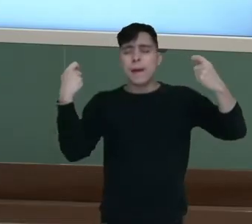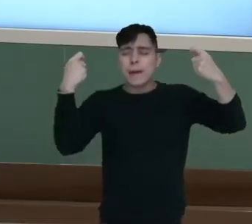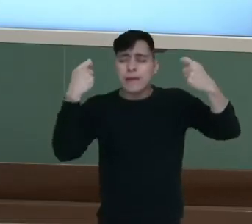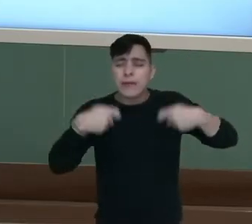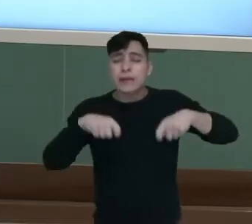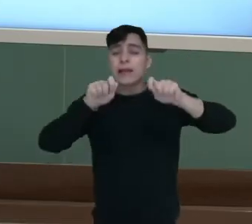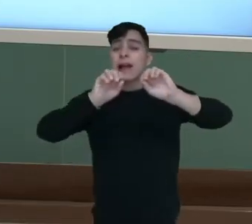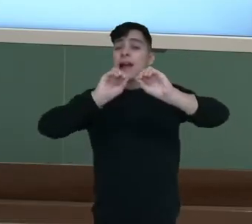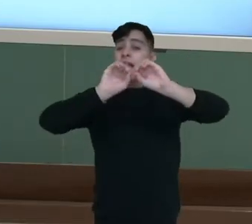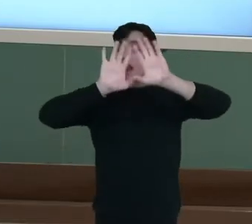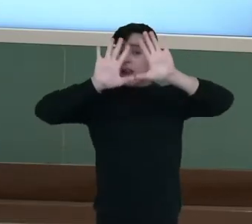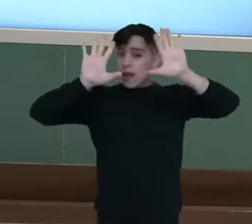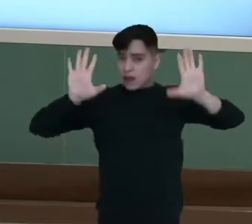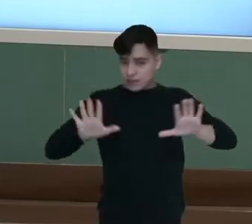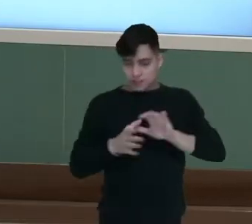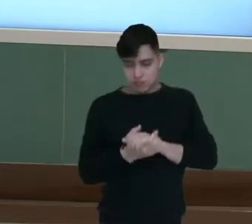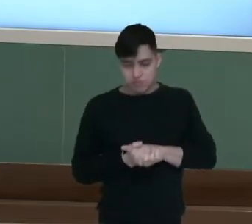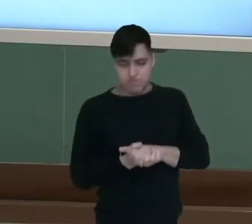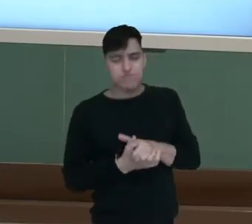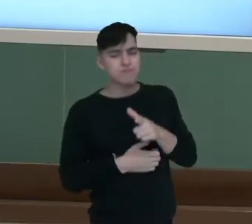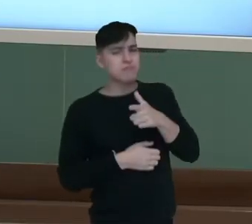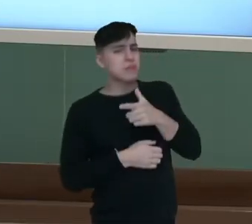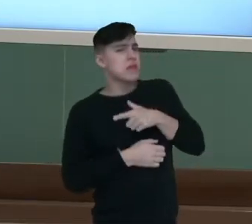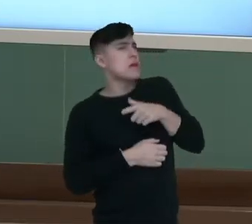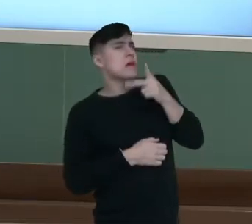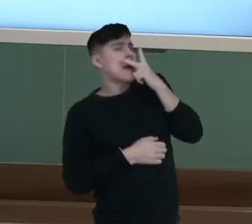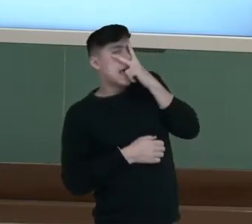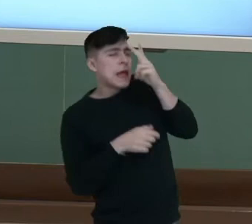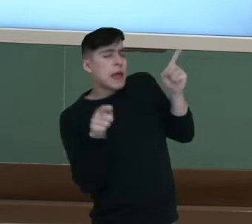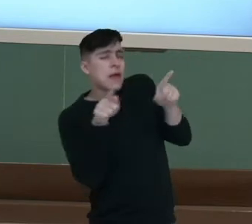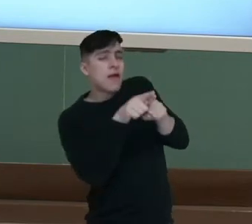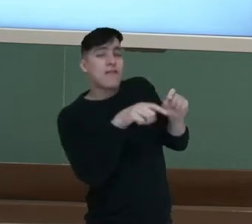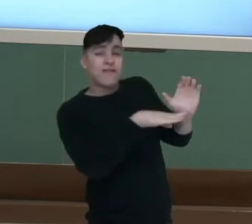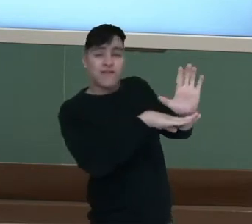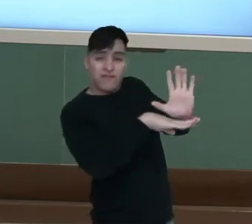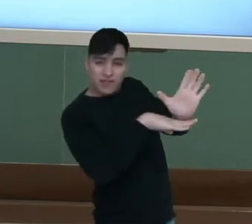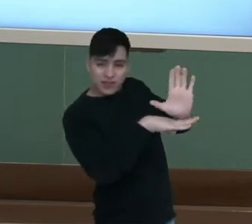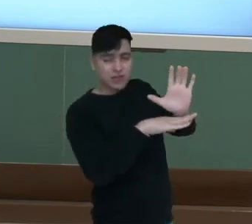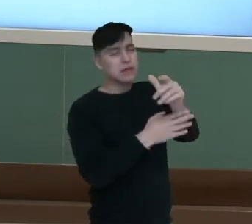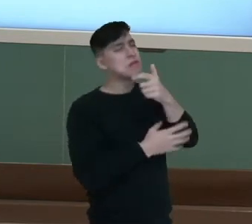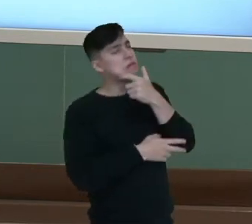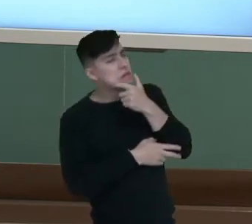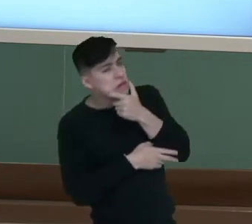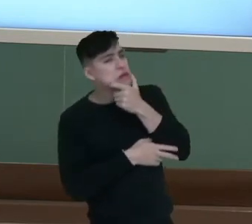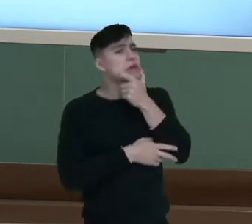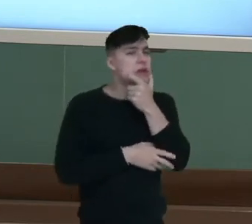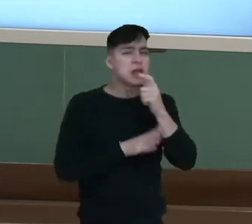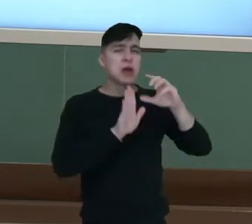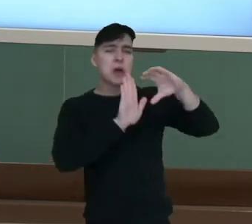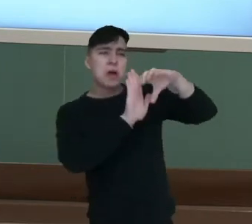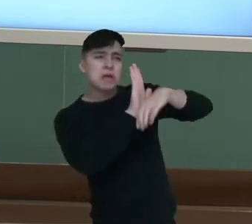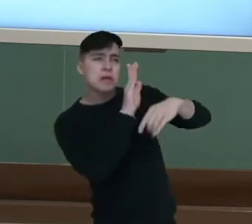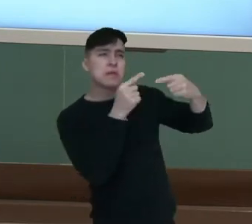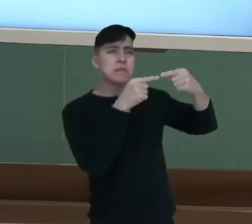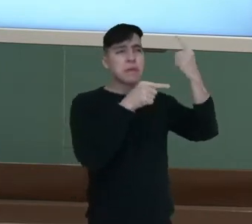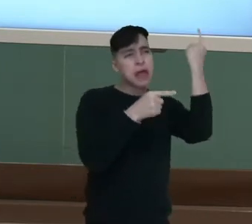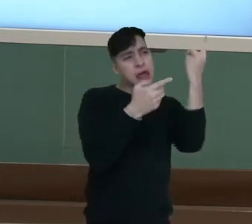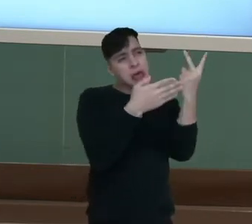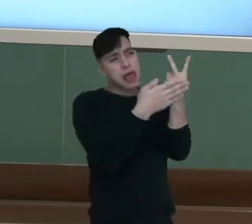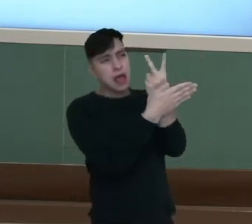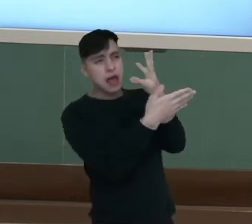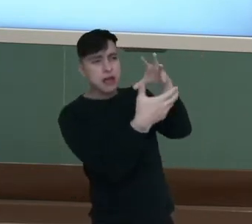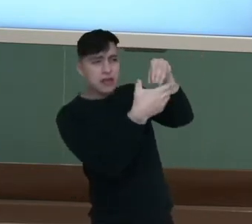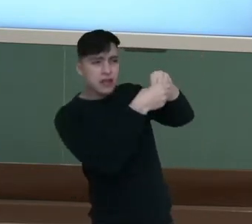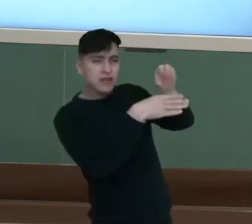isso, né? Existe aquela ficção, né? É como um filme. Né? Se você for analisar assim, tem uns conceitos errados cientificamente em um filme, mas